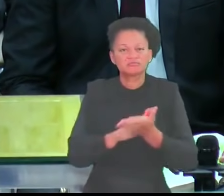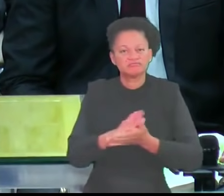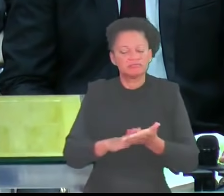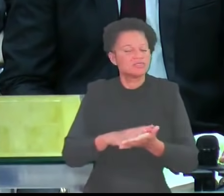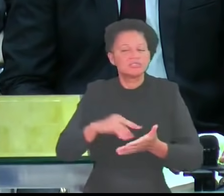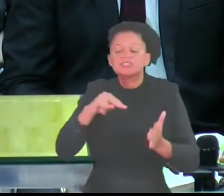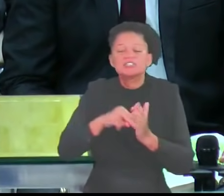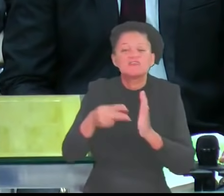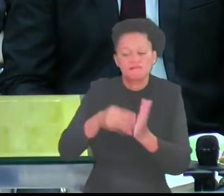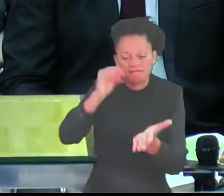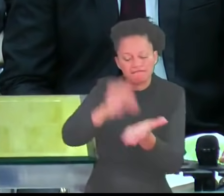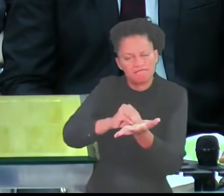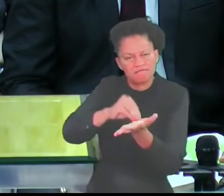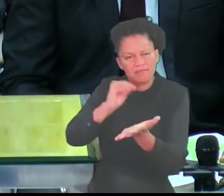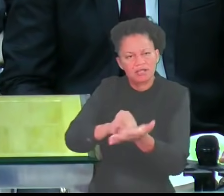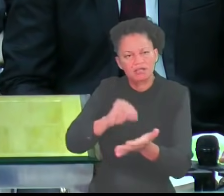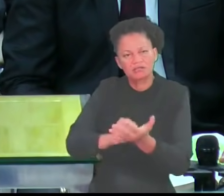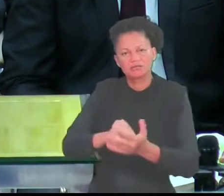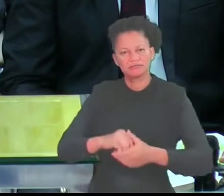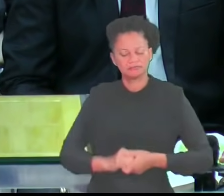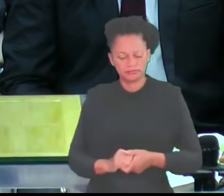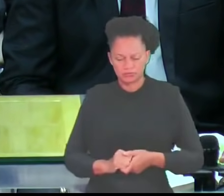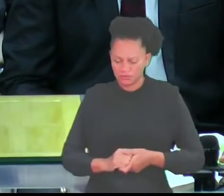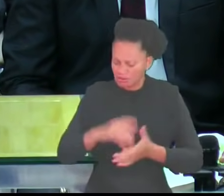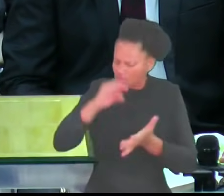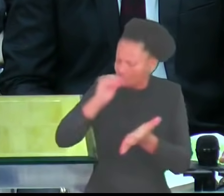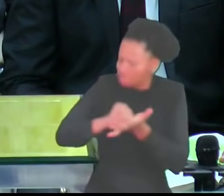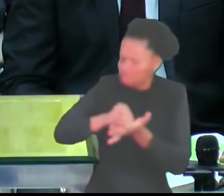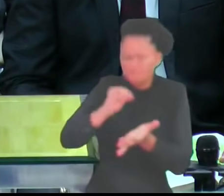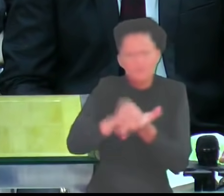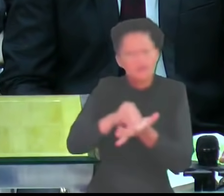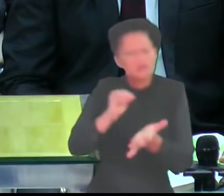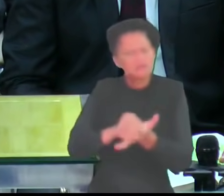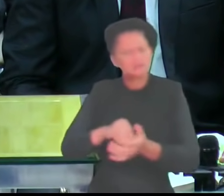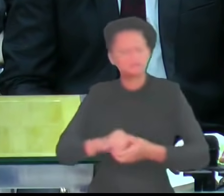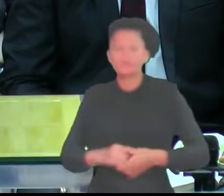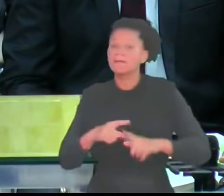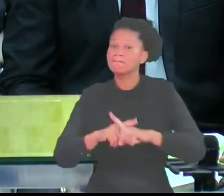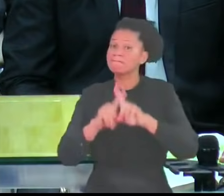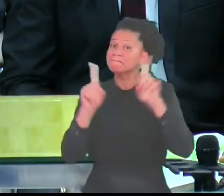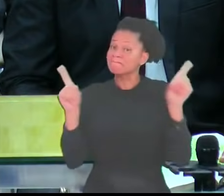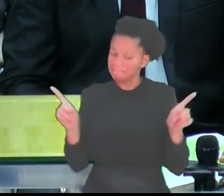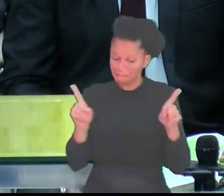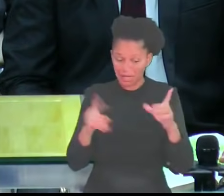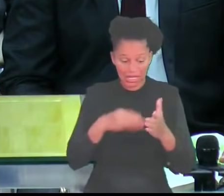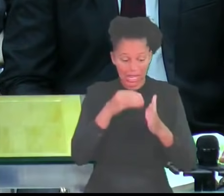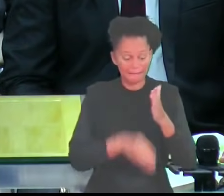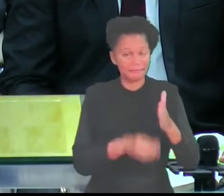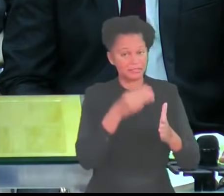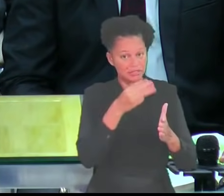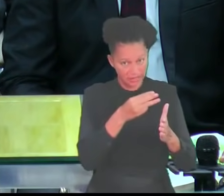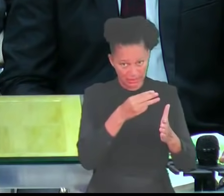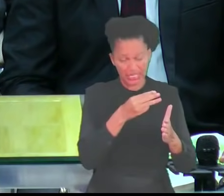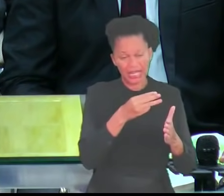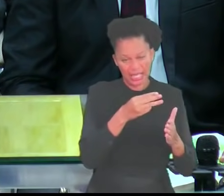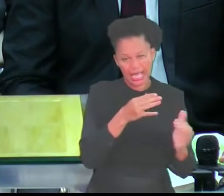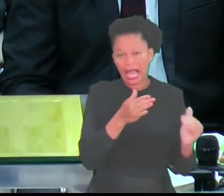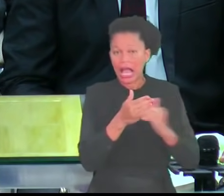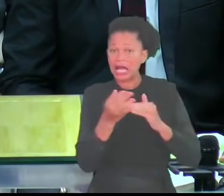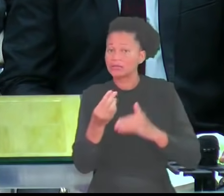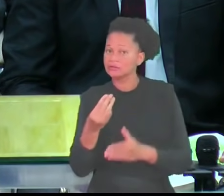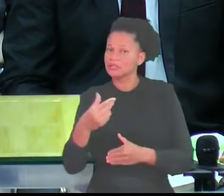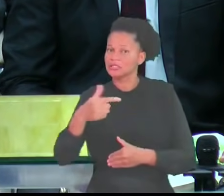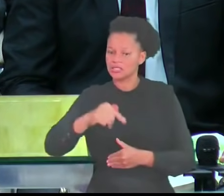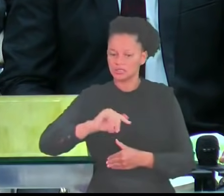Deserto. Oh, aleluia, glória a Deus. Deserto. Mas isso foi do capítulo 3 de Jó ao